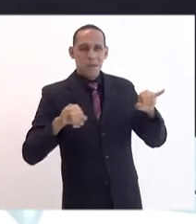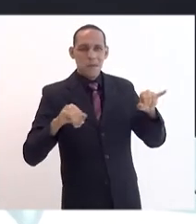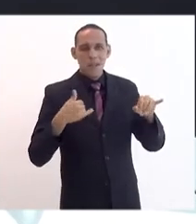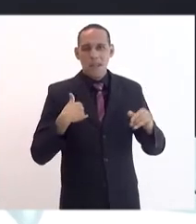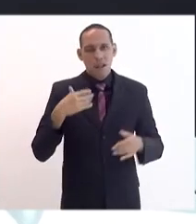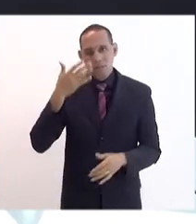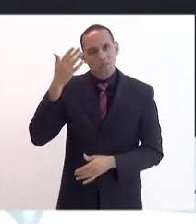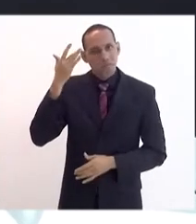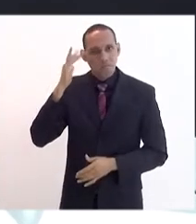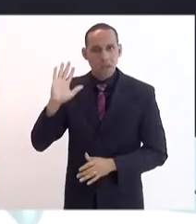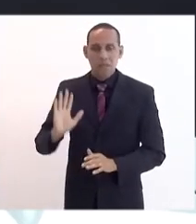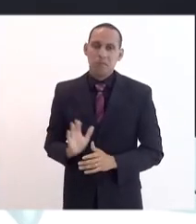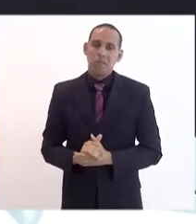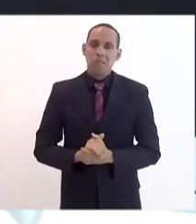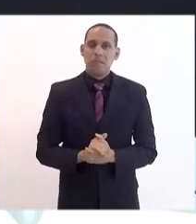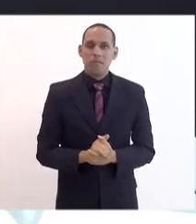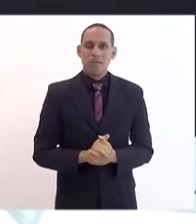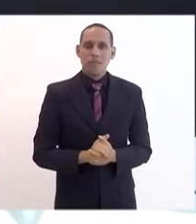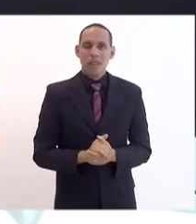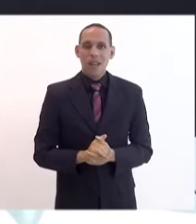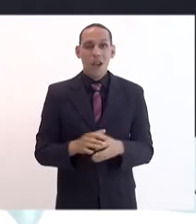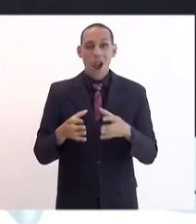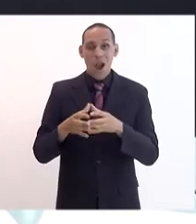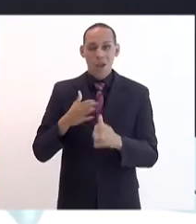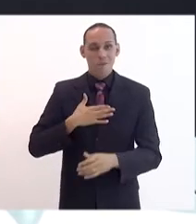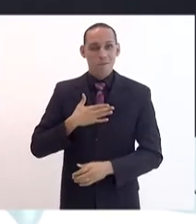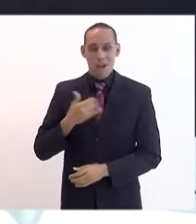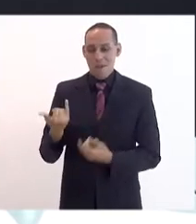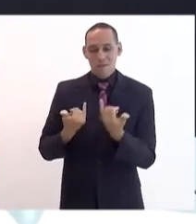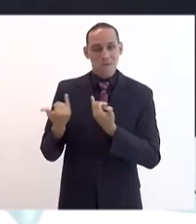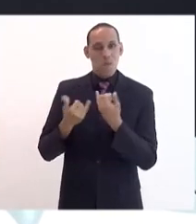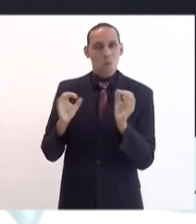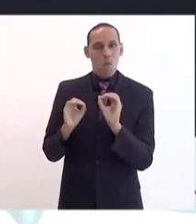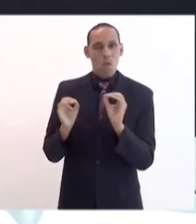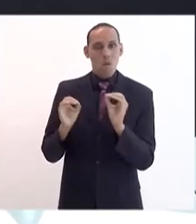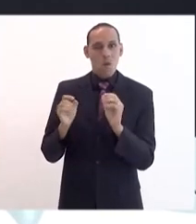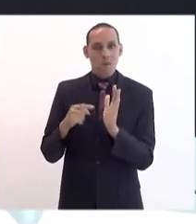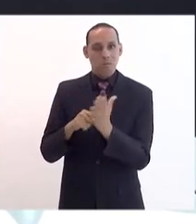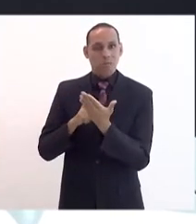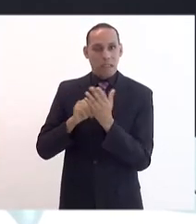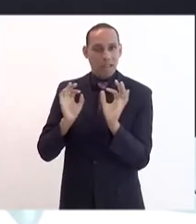aqui do meu gabinete, porque ninguém me mostrou